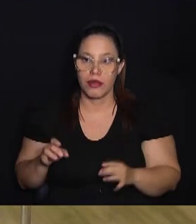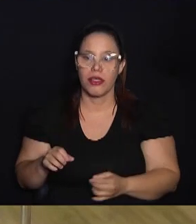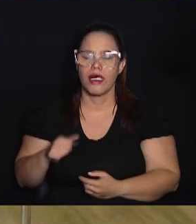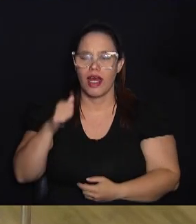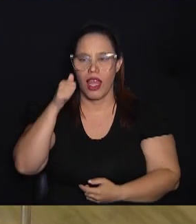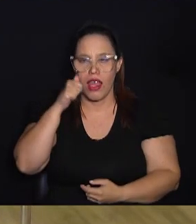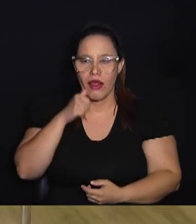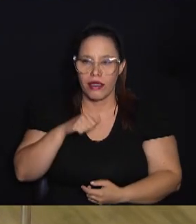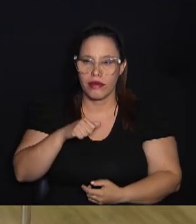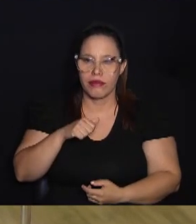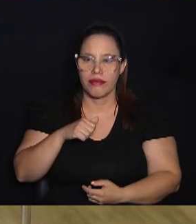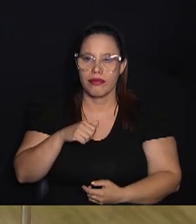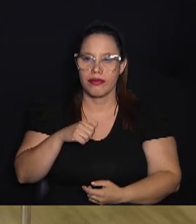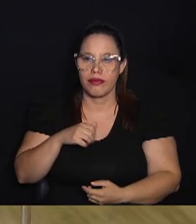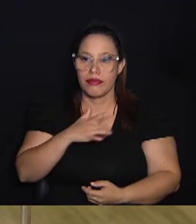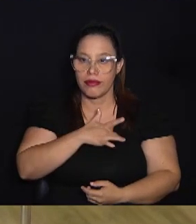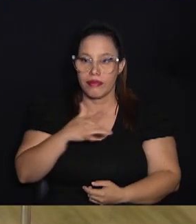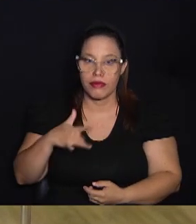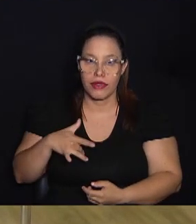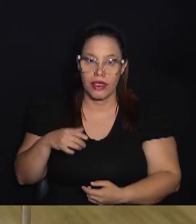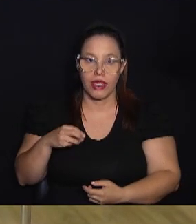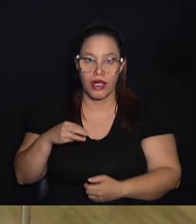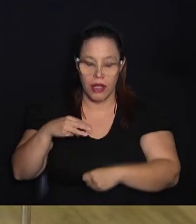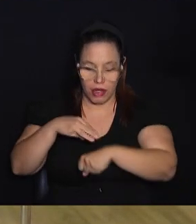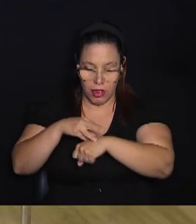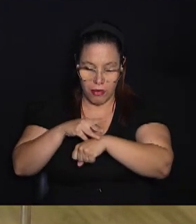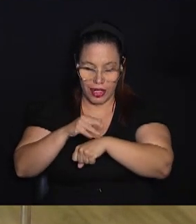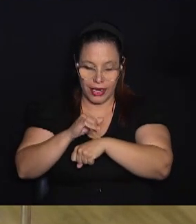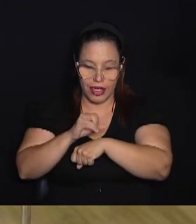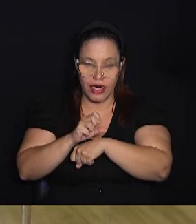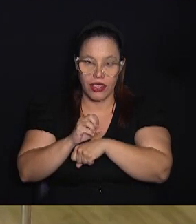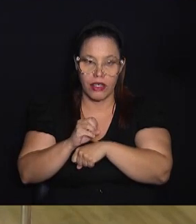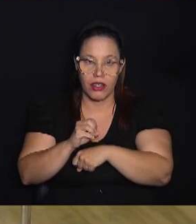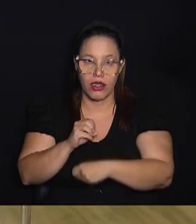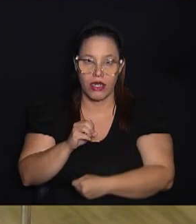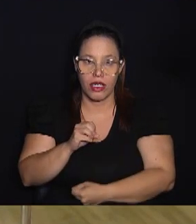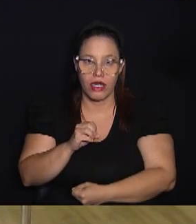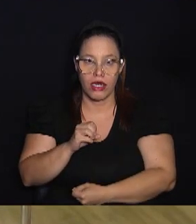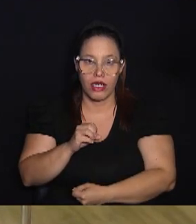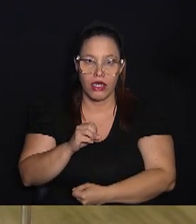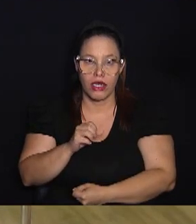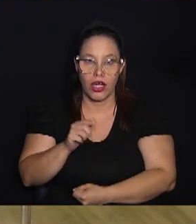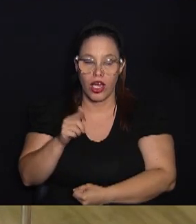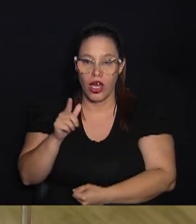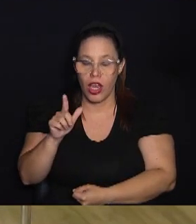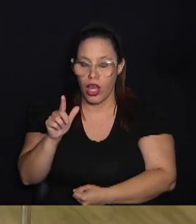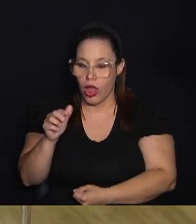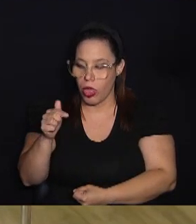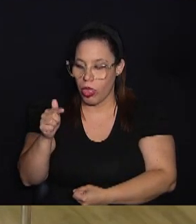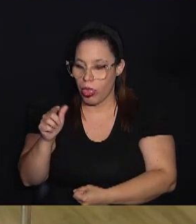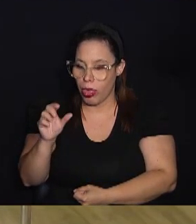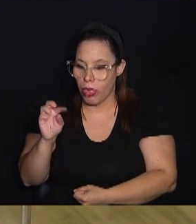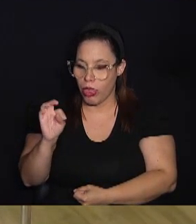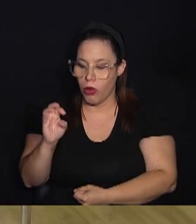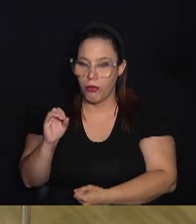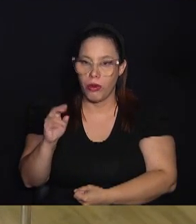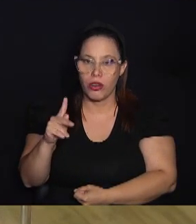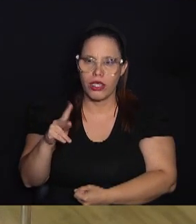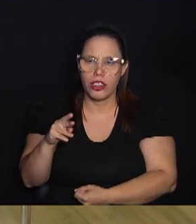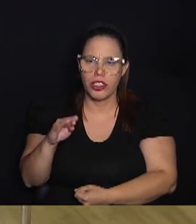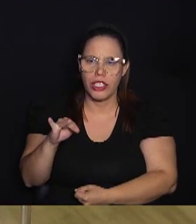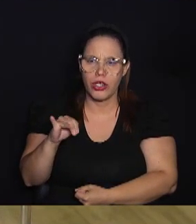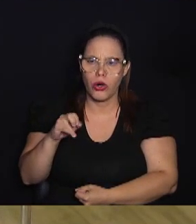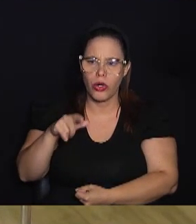tem mestrado Gente esse nome é diferente tocoginecologia vai explicar pra gente o que é